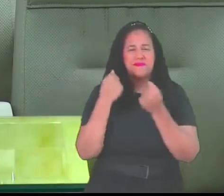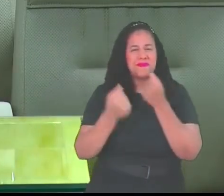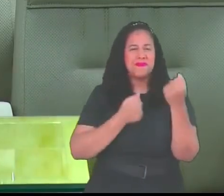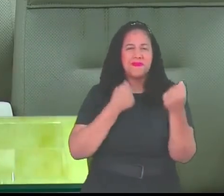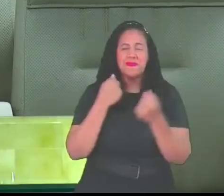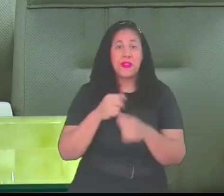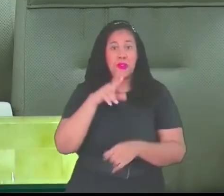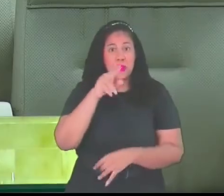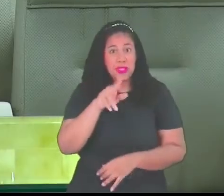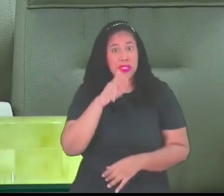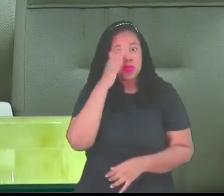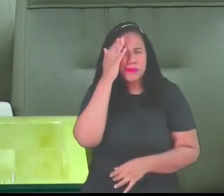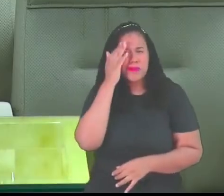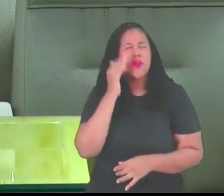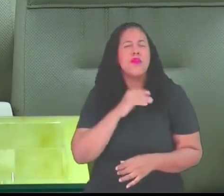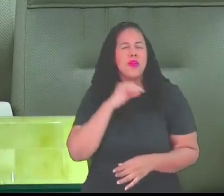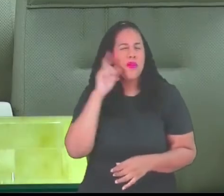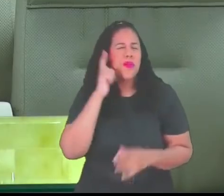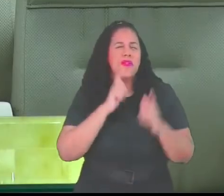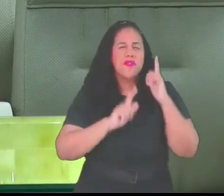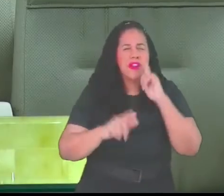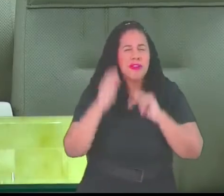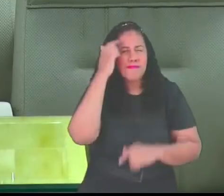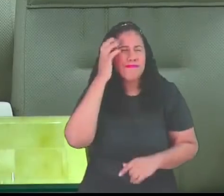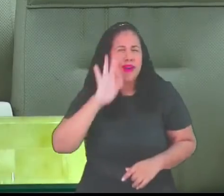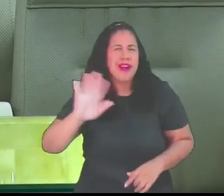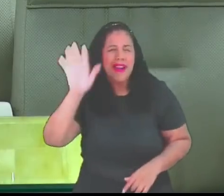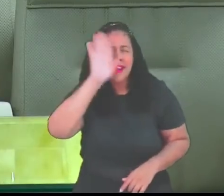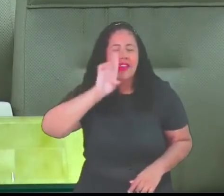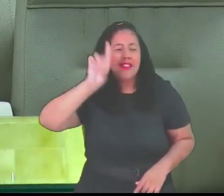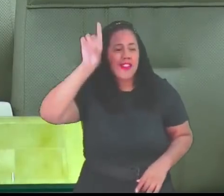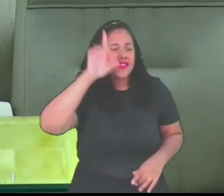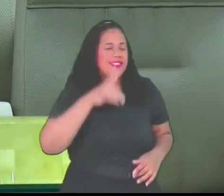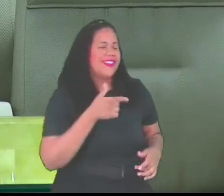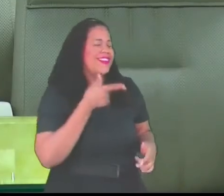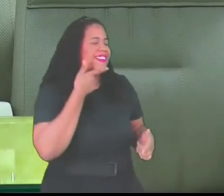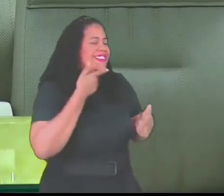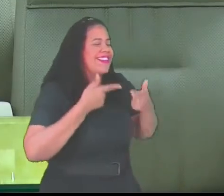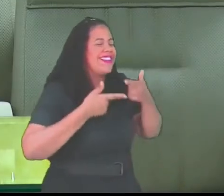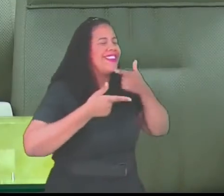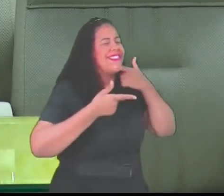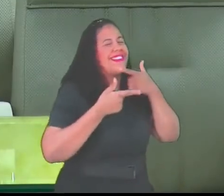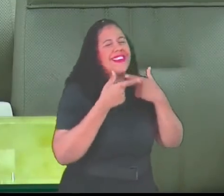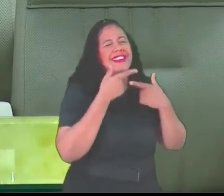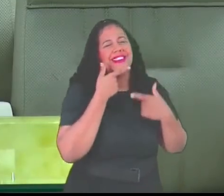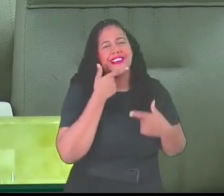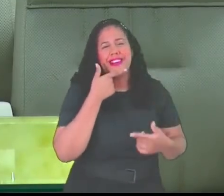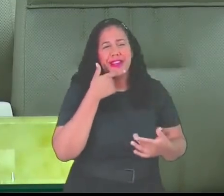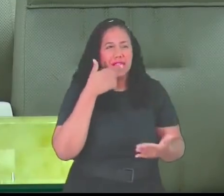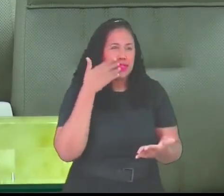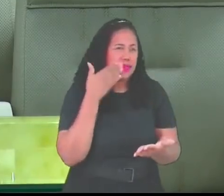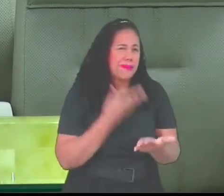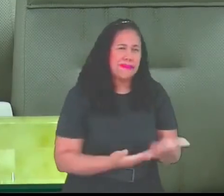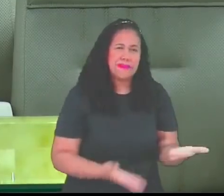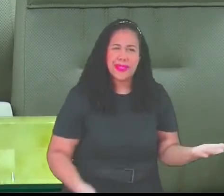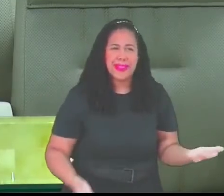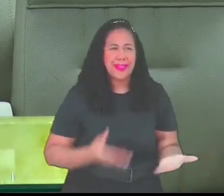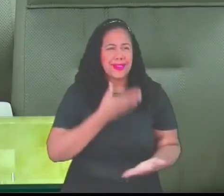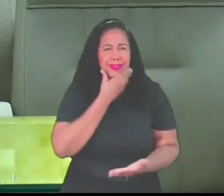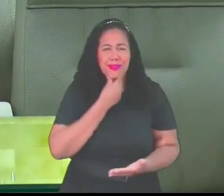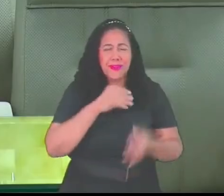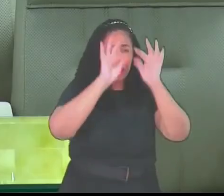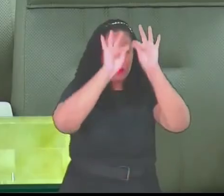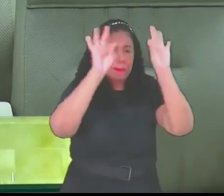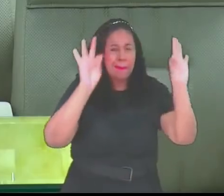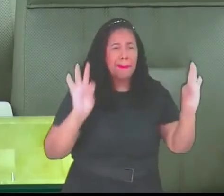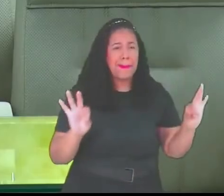Os irmãos conseguem imaginar Deus rindo da canalhice humana, dos